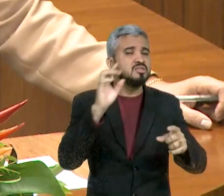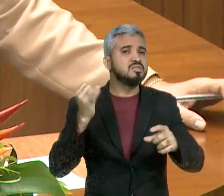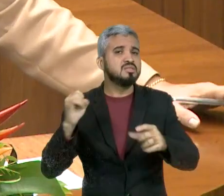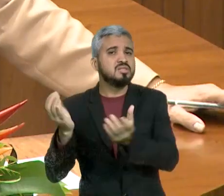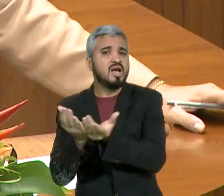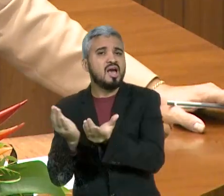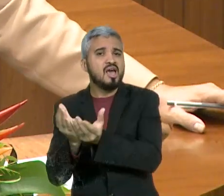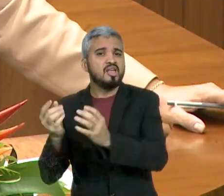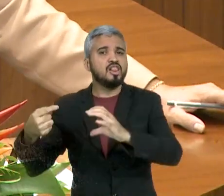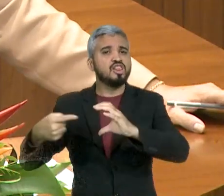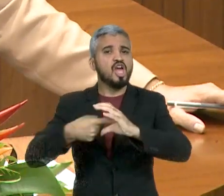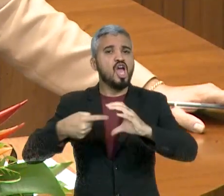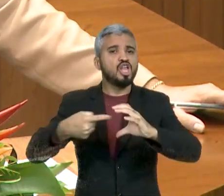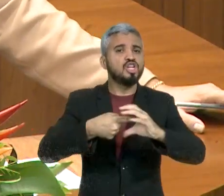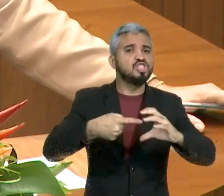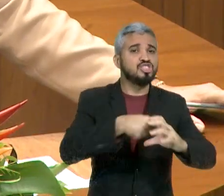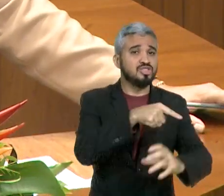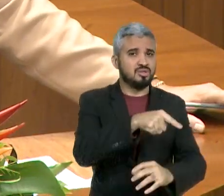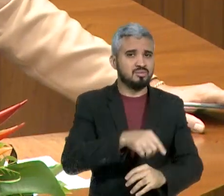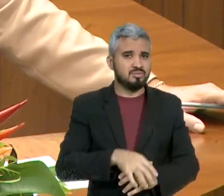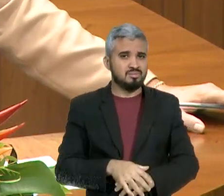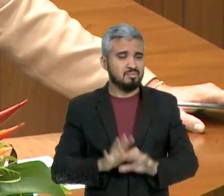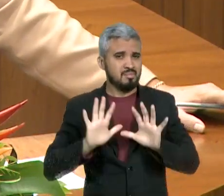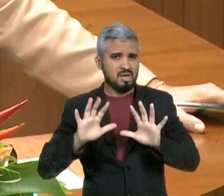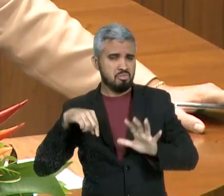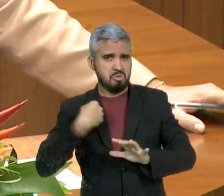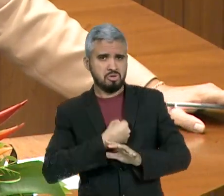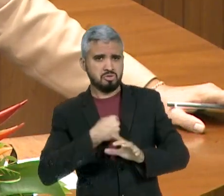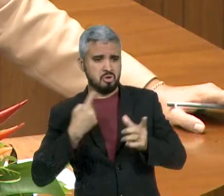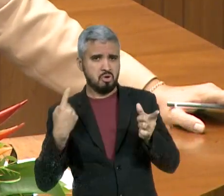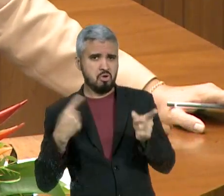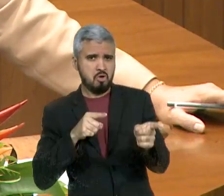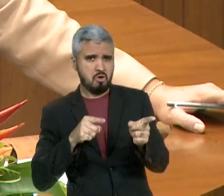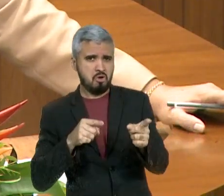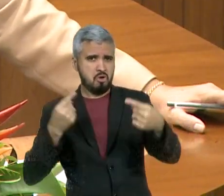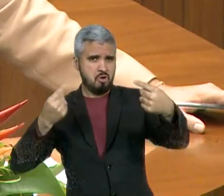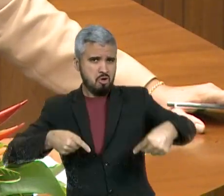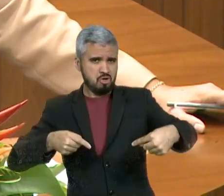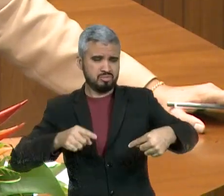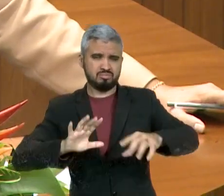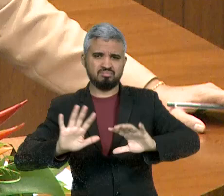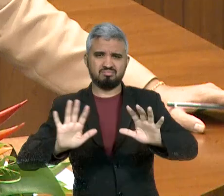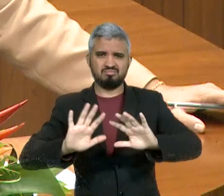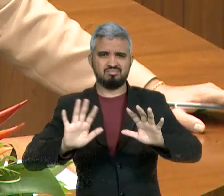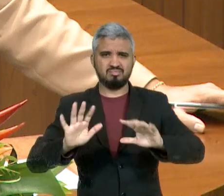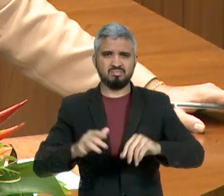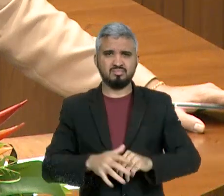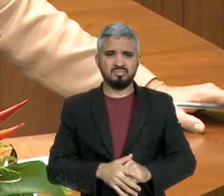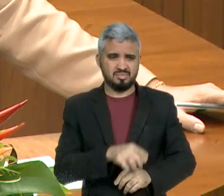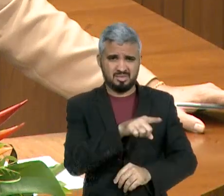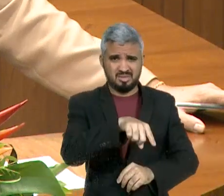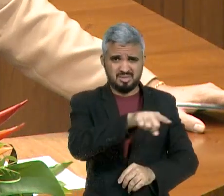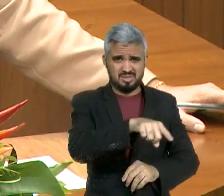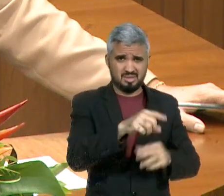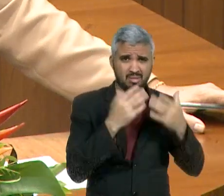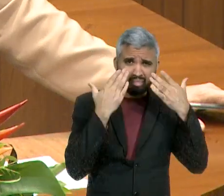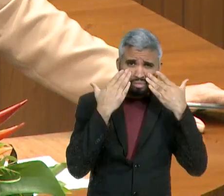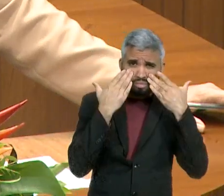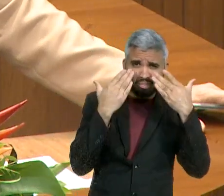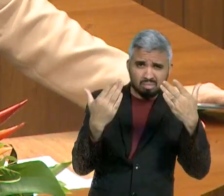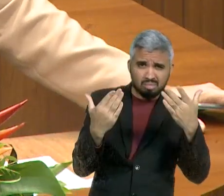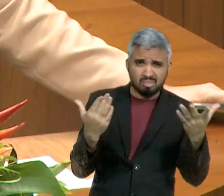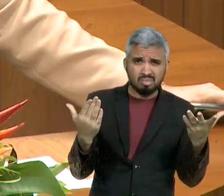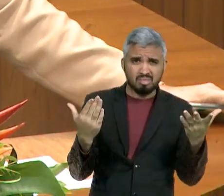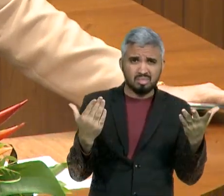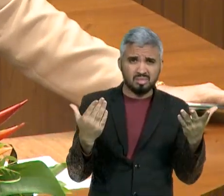gente não se deixa levar por eles. Será se atos explícitos de escárnio seriam tão